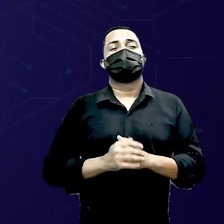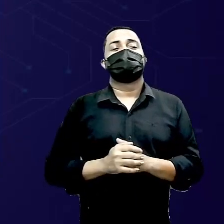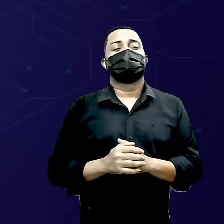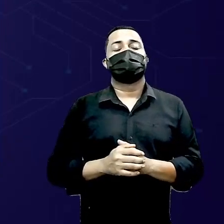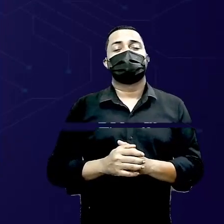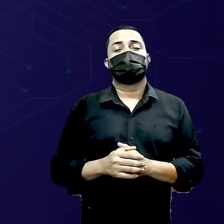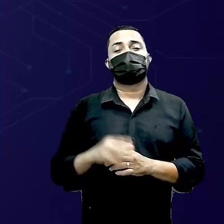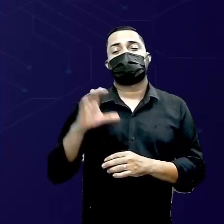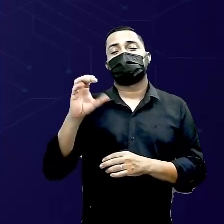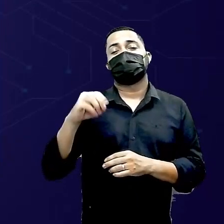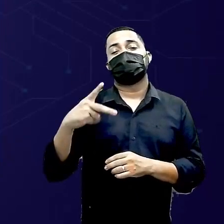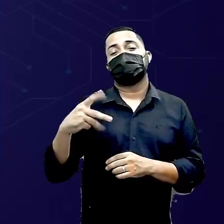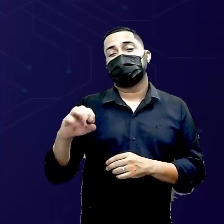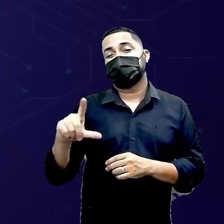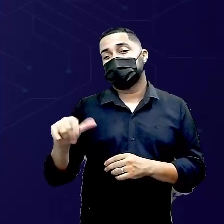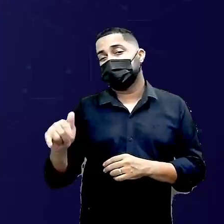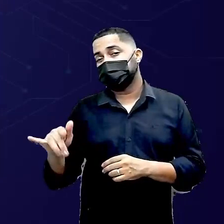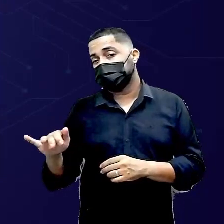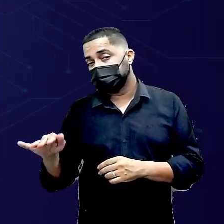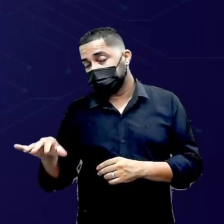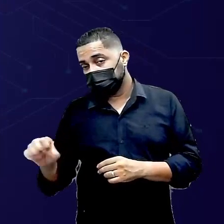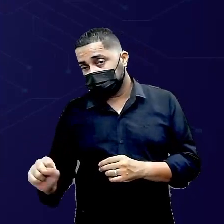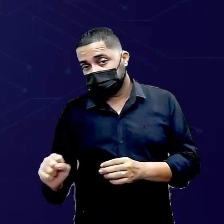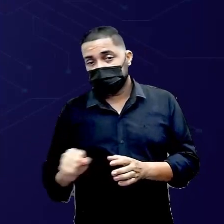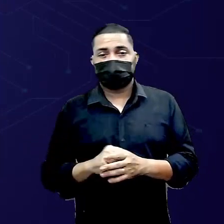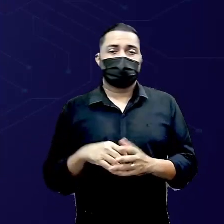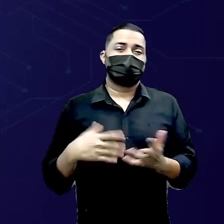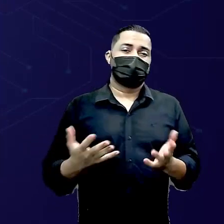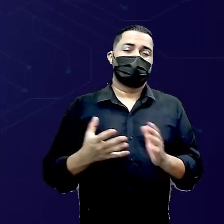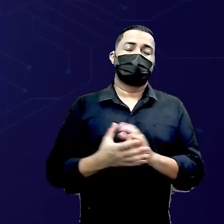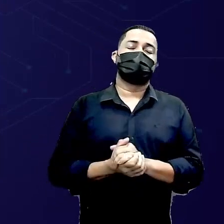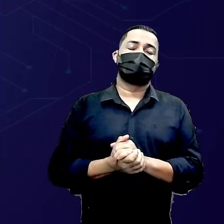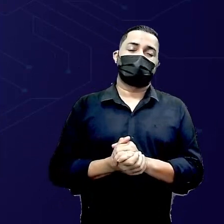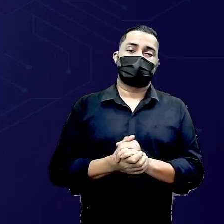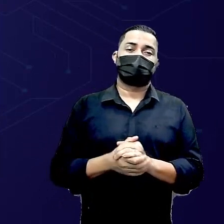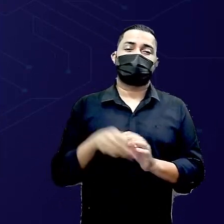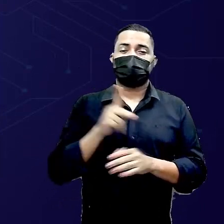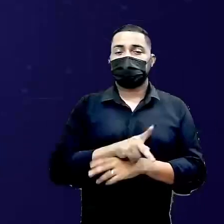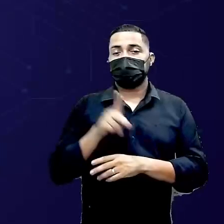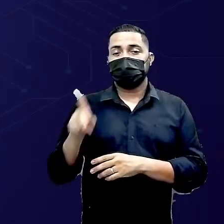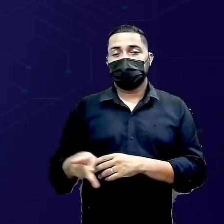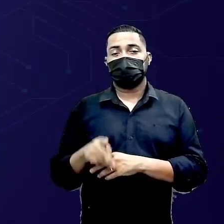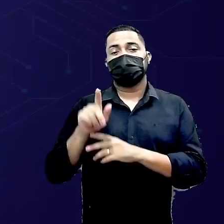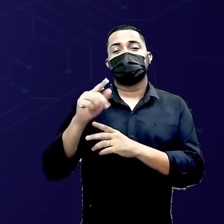ser compiladas, né? Passar por um compilador. Certo?